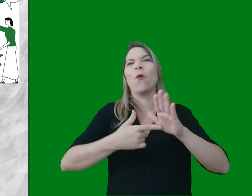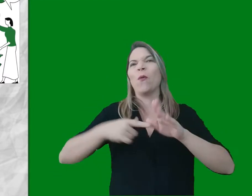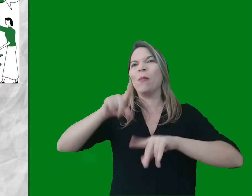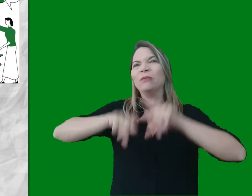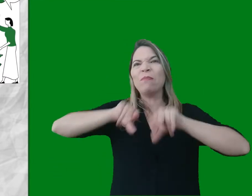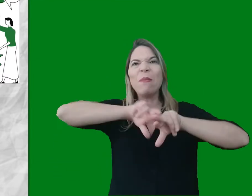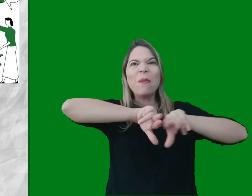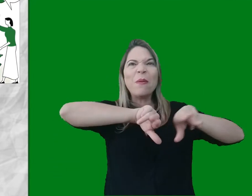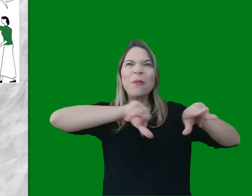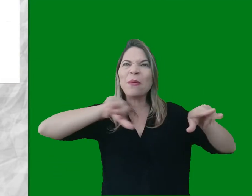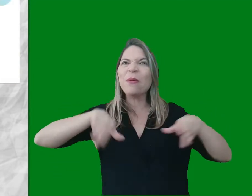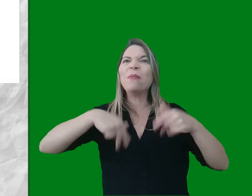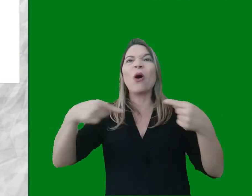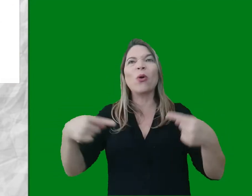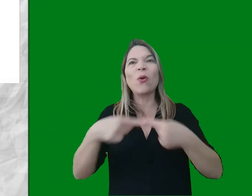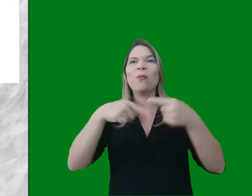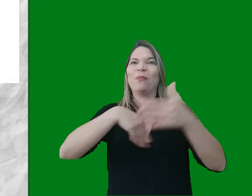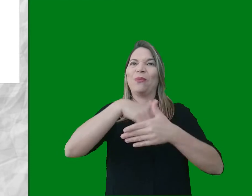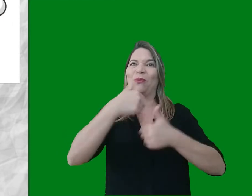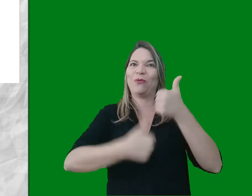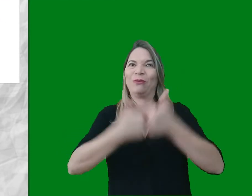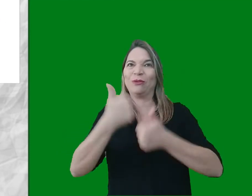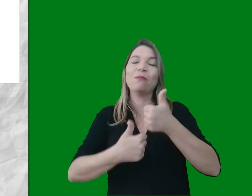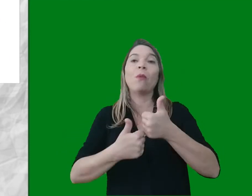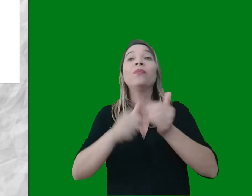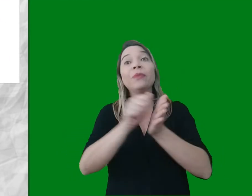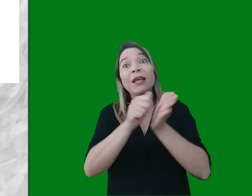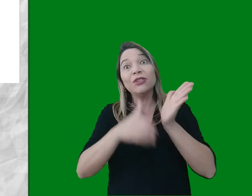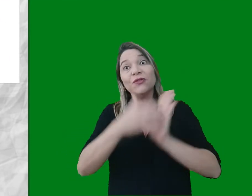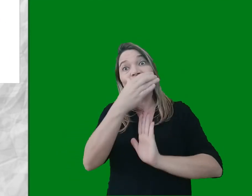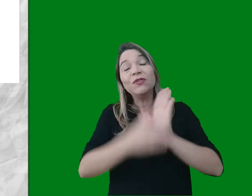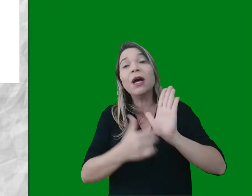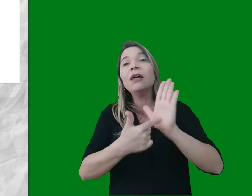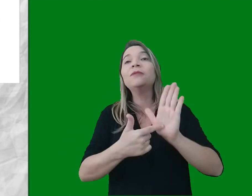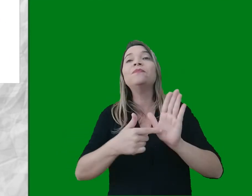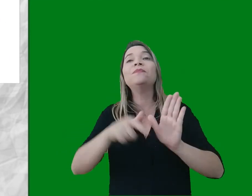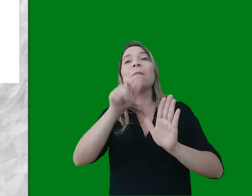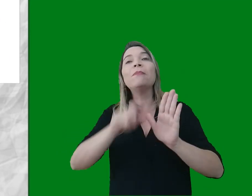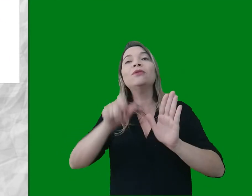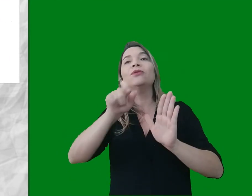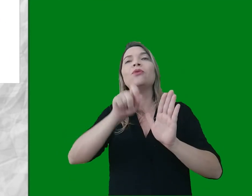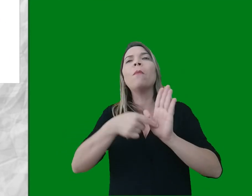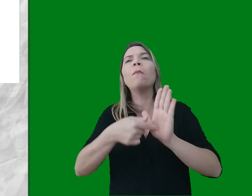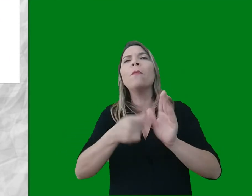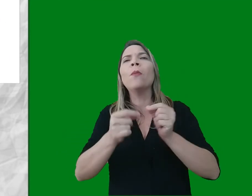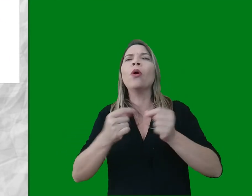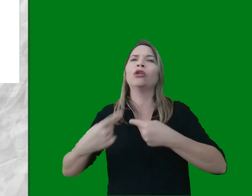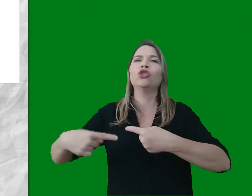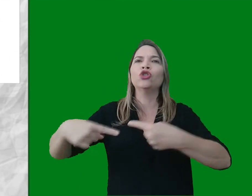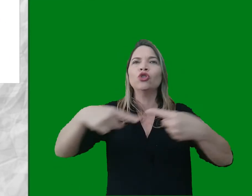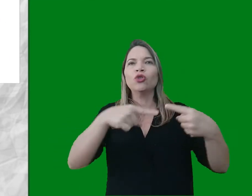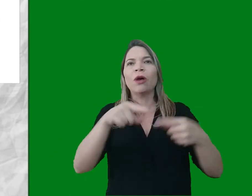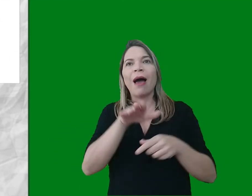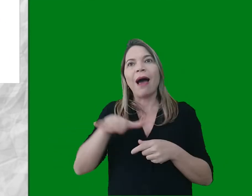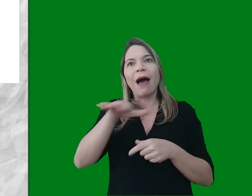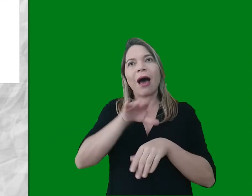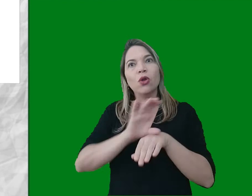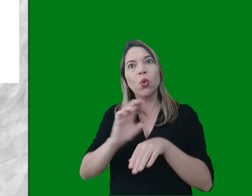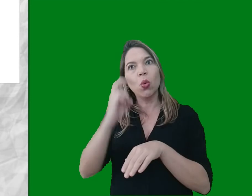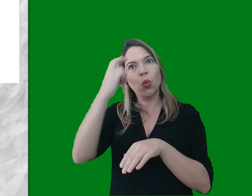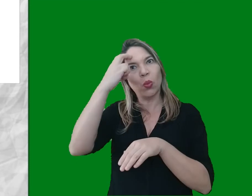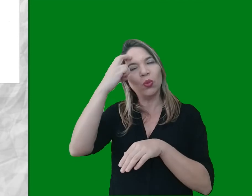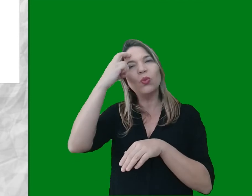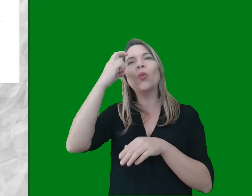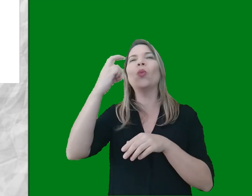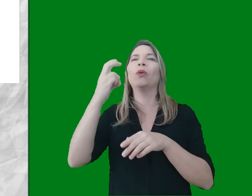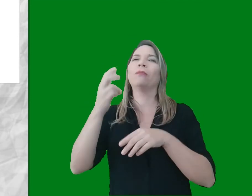e brincadeiras que simulam o futebol. Como sugestões de atividades, os autores propõem incursões nas diversas áreas da cultura, como